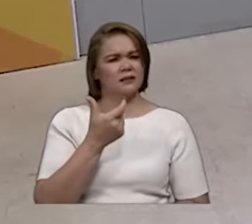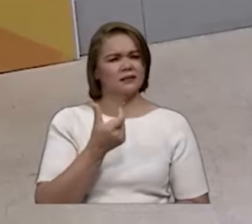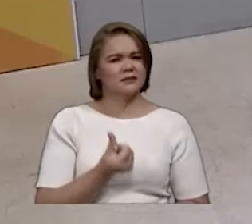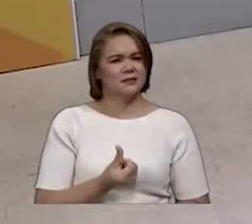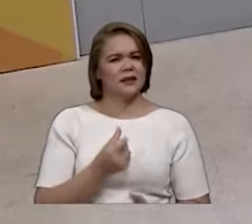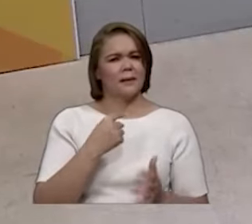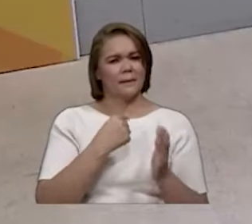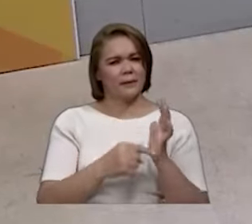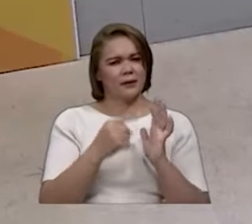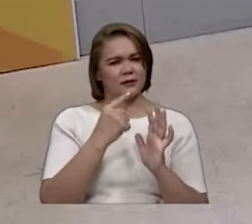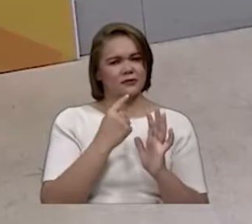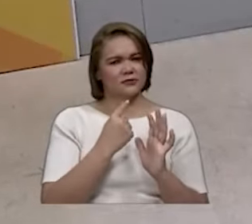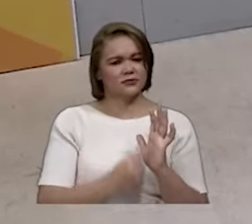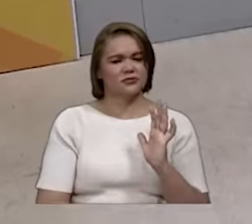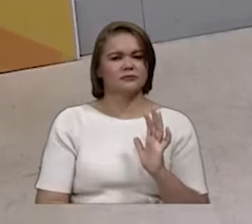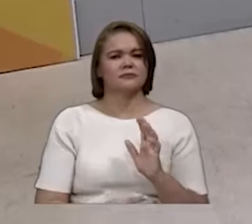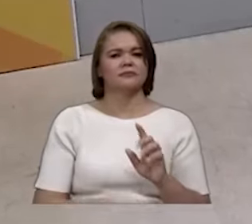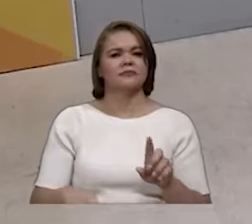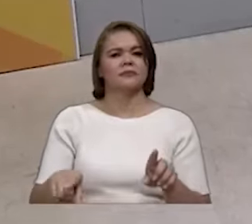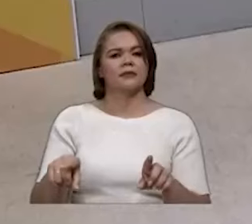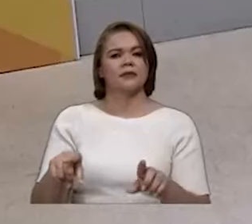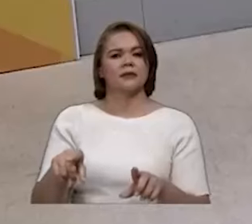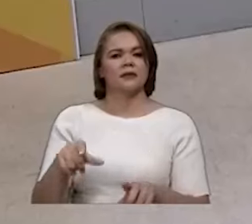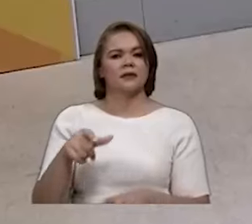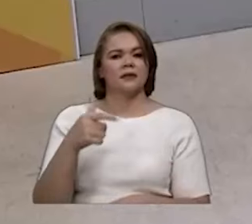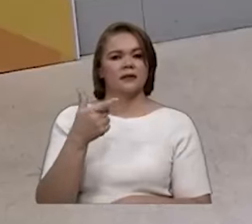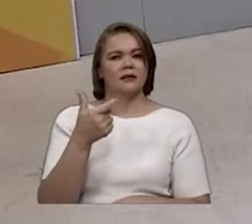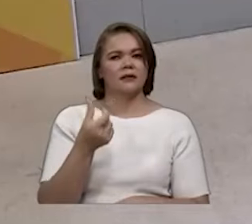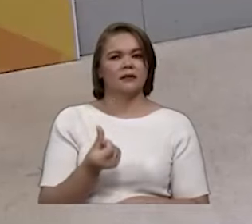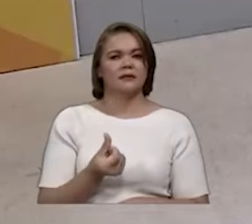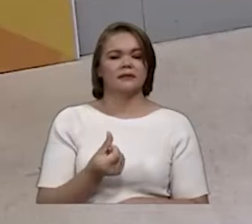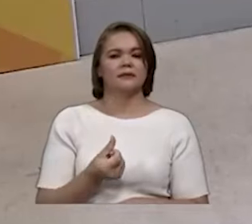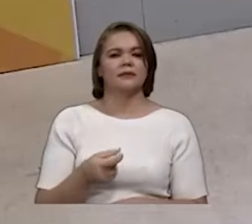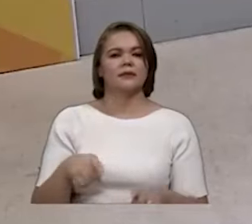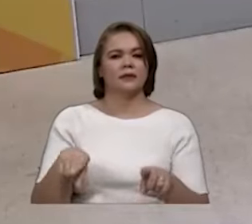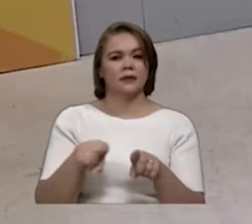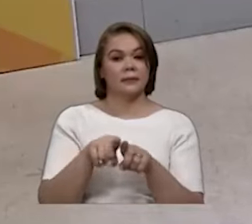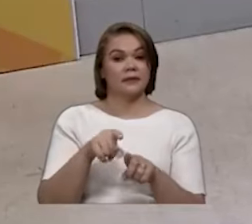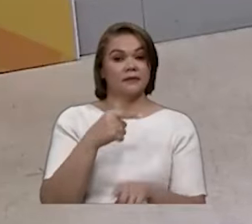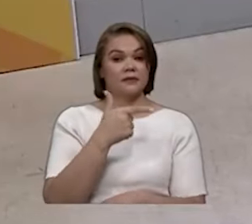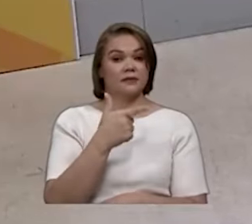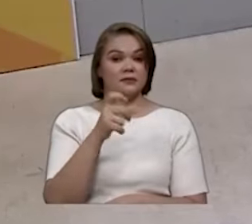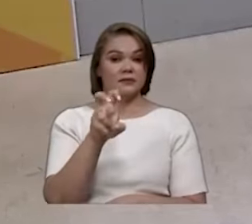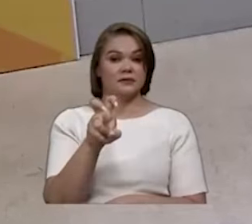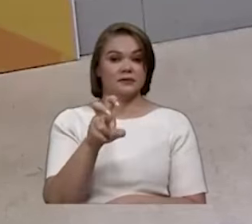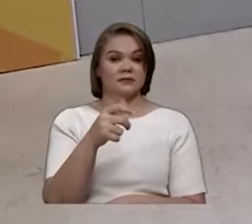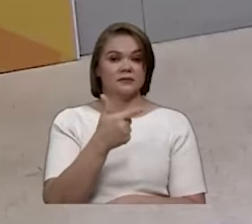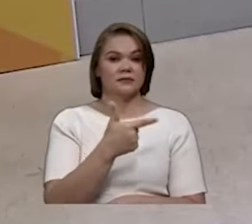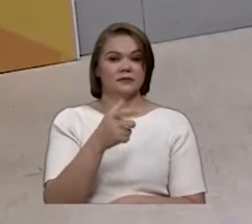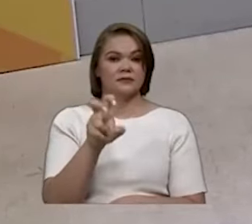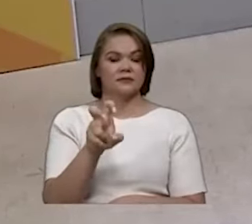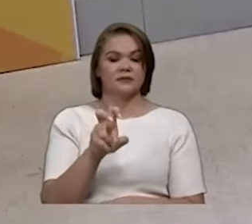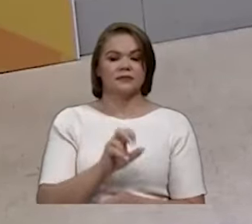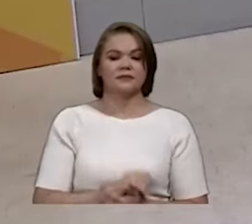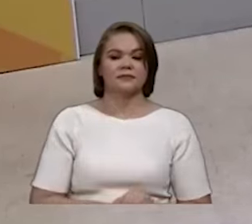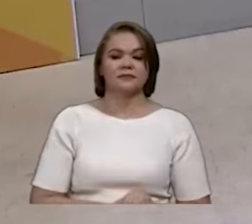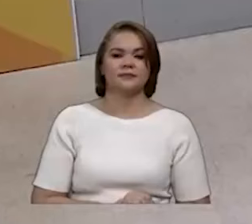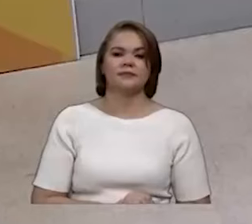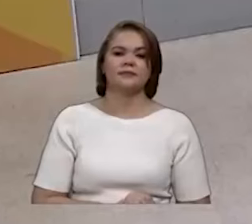tá valendo. Valendo 16. Sobe também número 25.